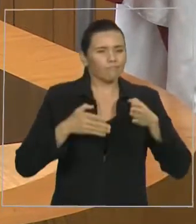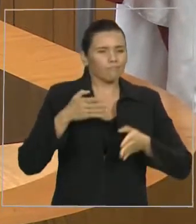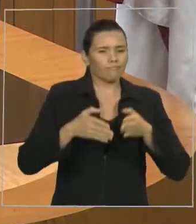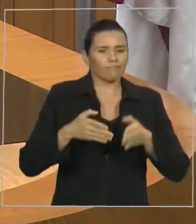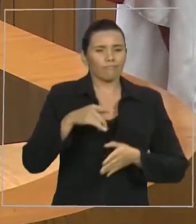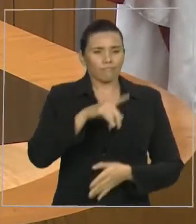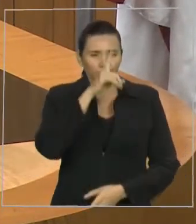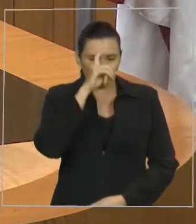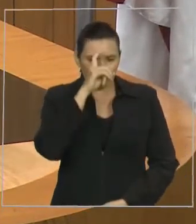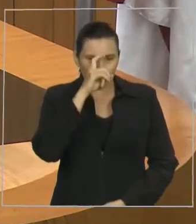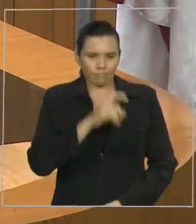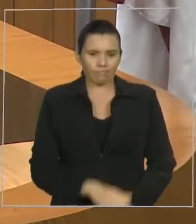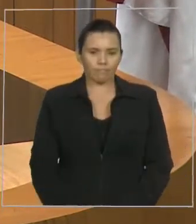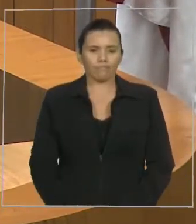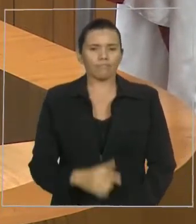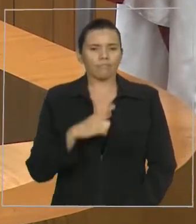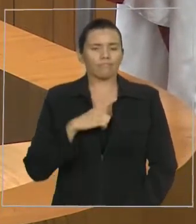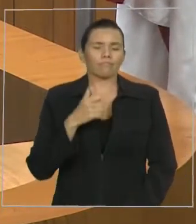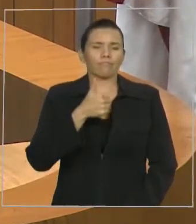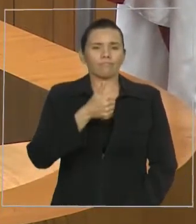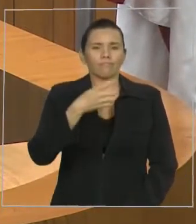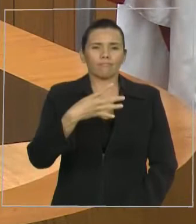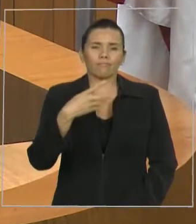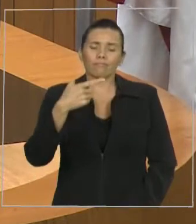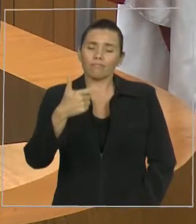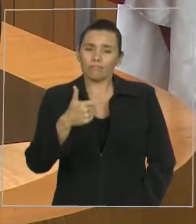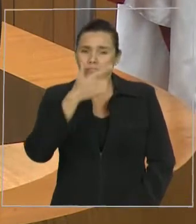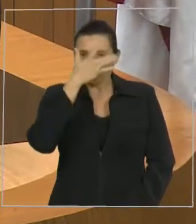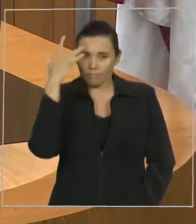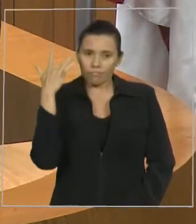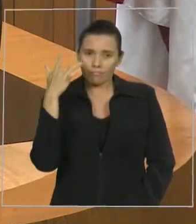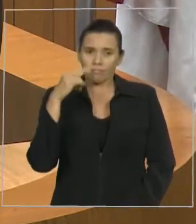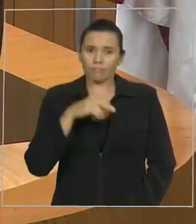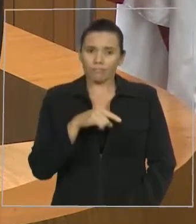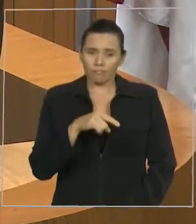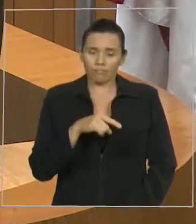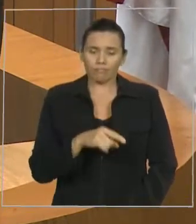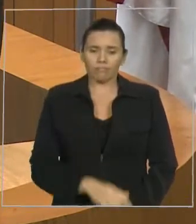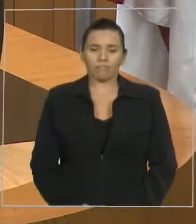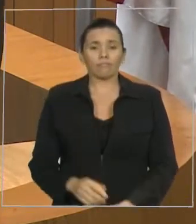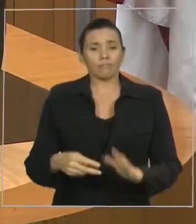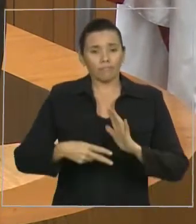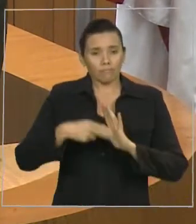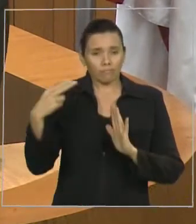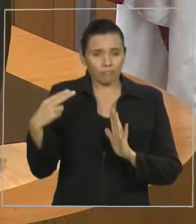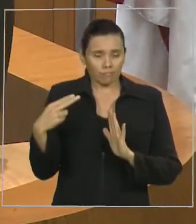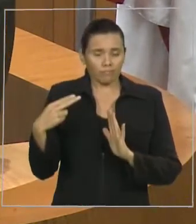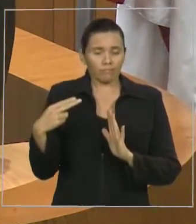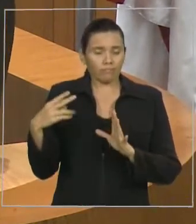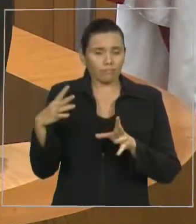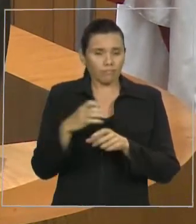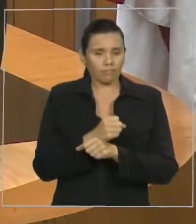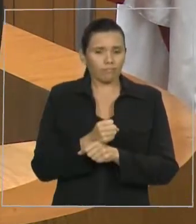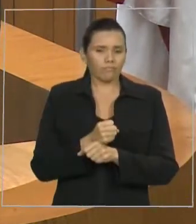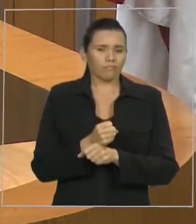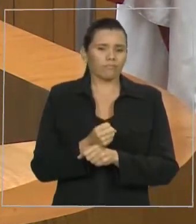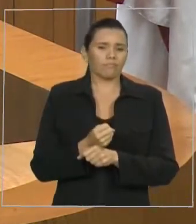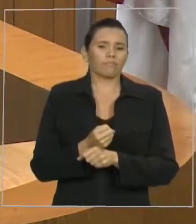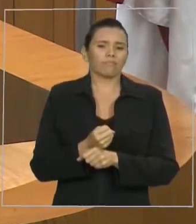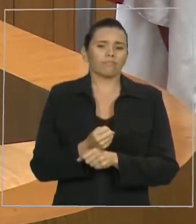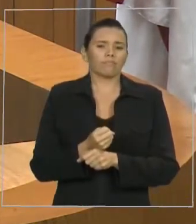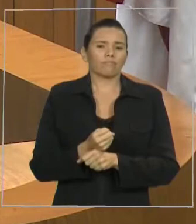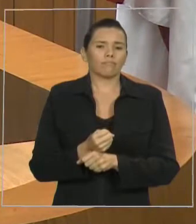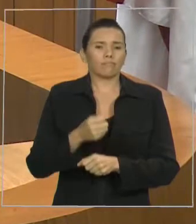atendimento clínico teve 142 pessoas atendidas. Na cirurgia geral, na consulta de cirurgia